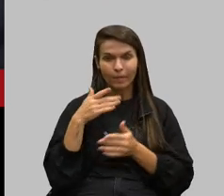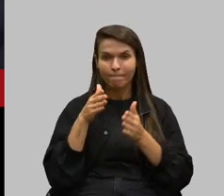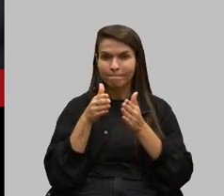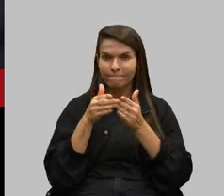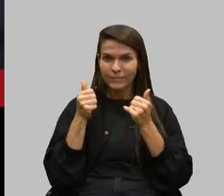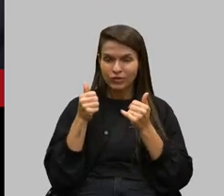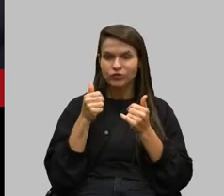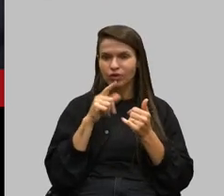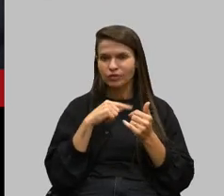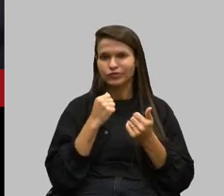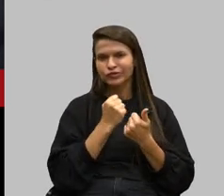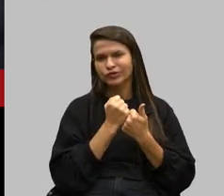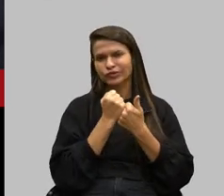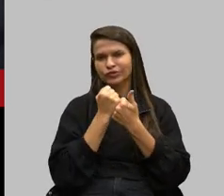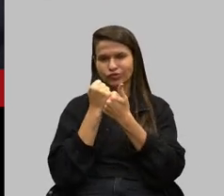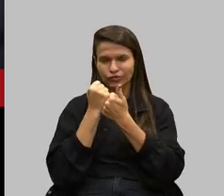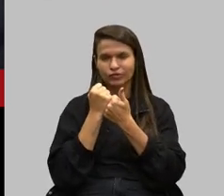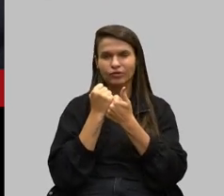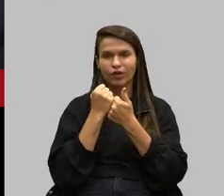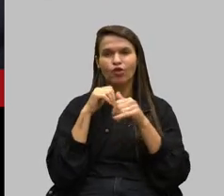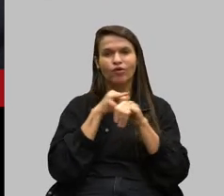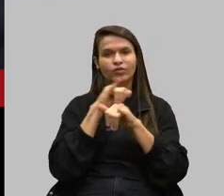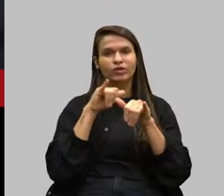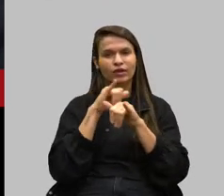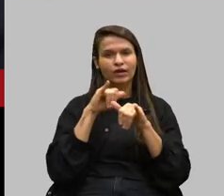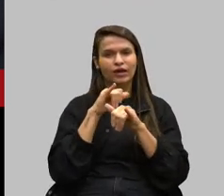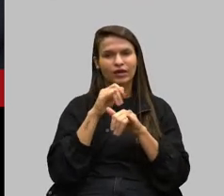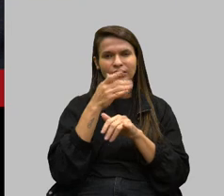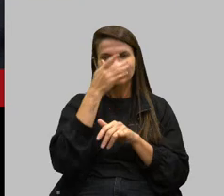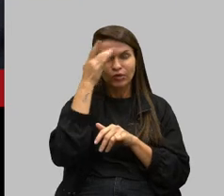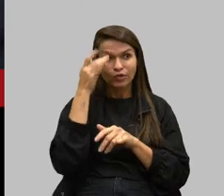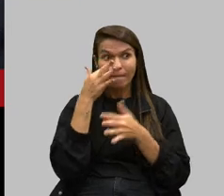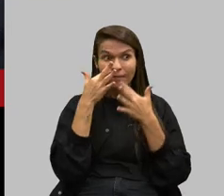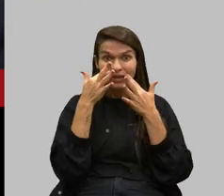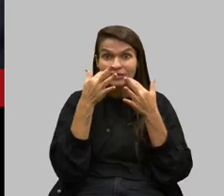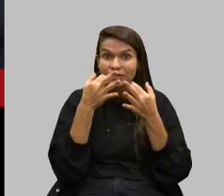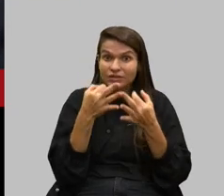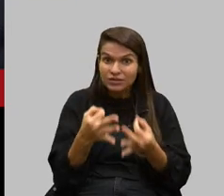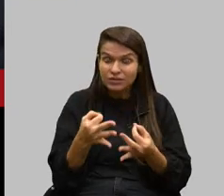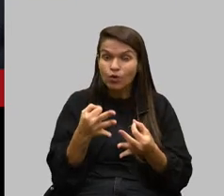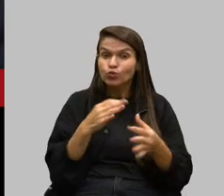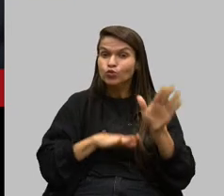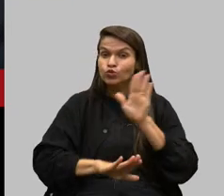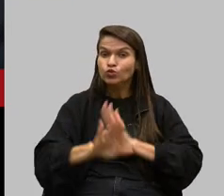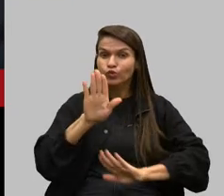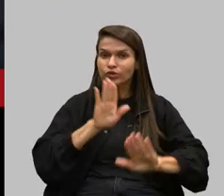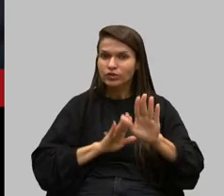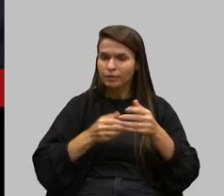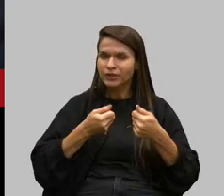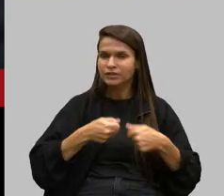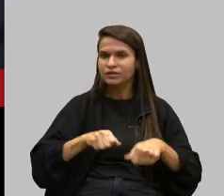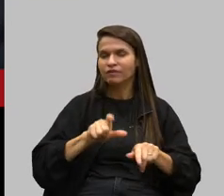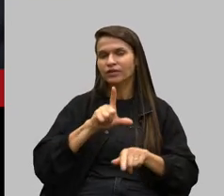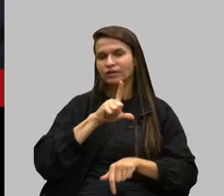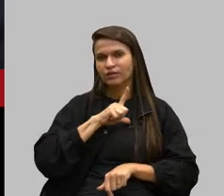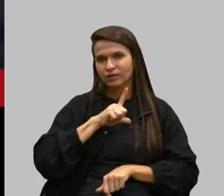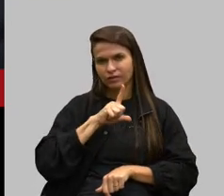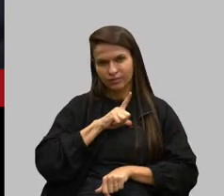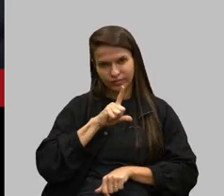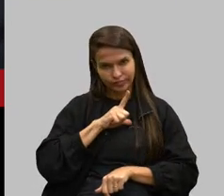Nossa ajuda a gente fez uma campanha para que as pessoas prestassem atenção nos cuidados que elas deveriam ter